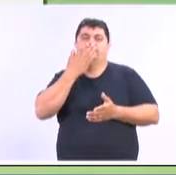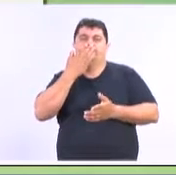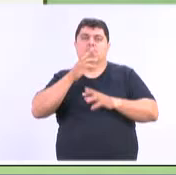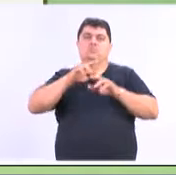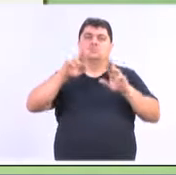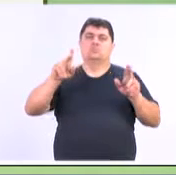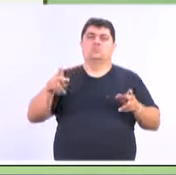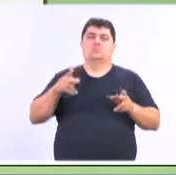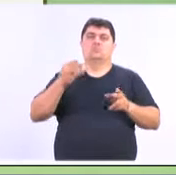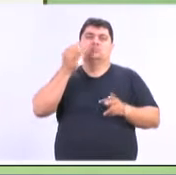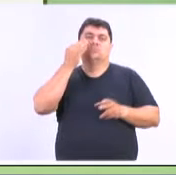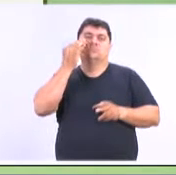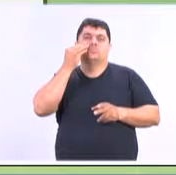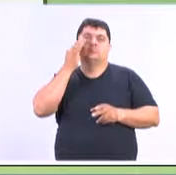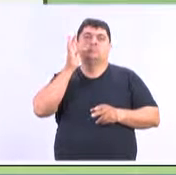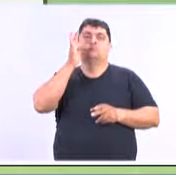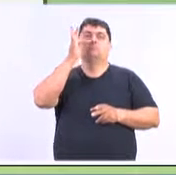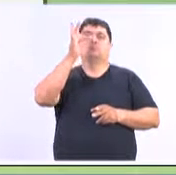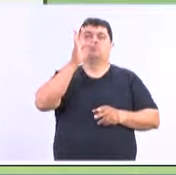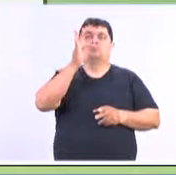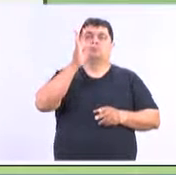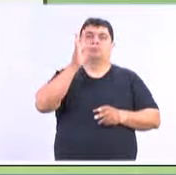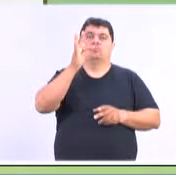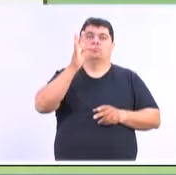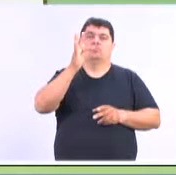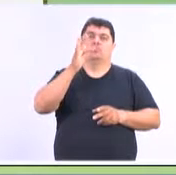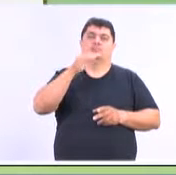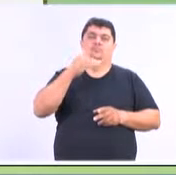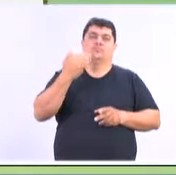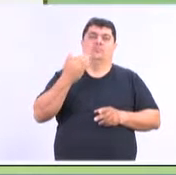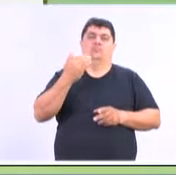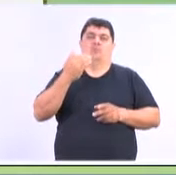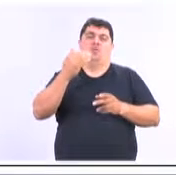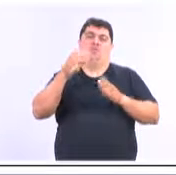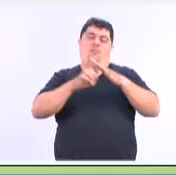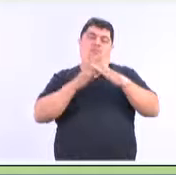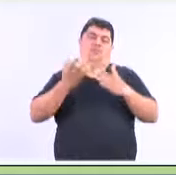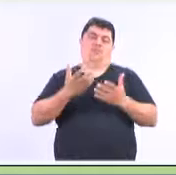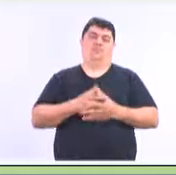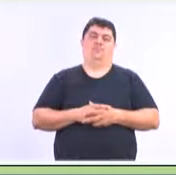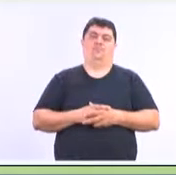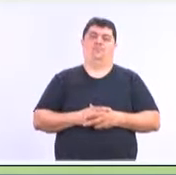de previsões de falências.